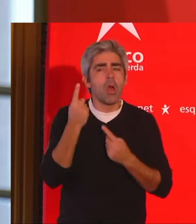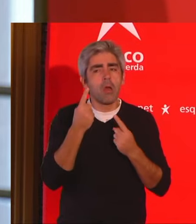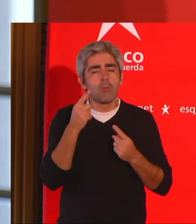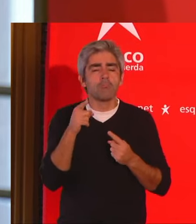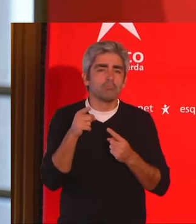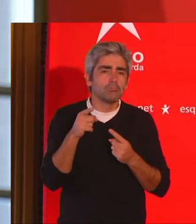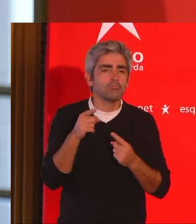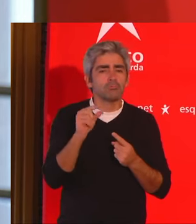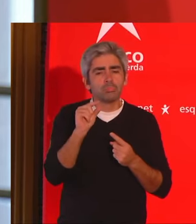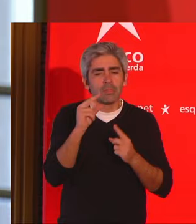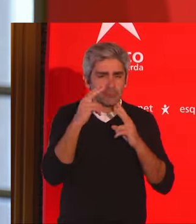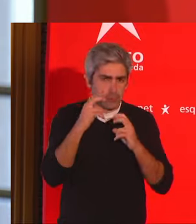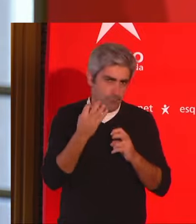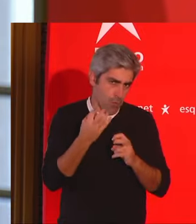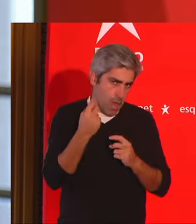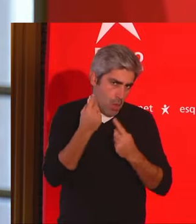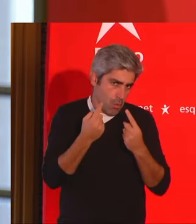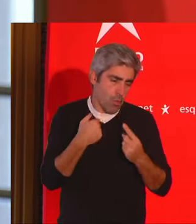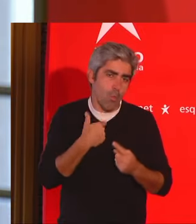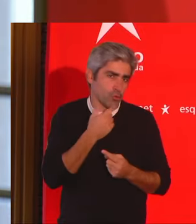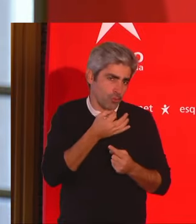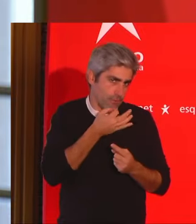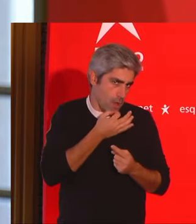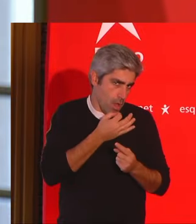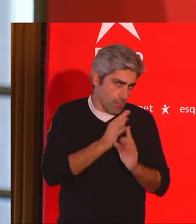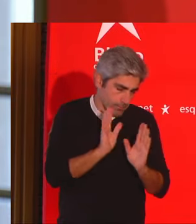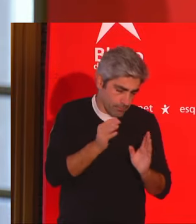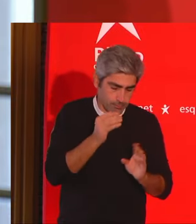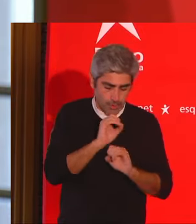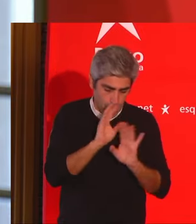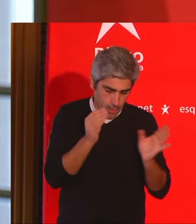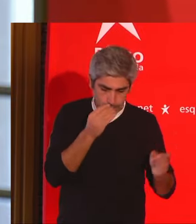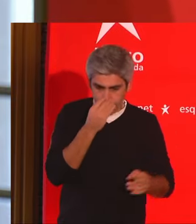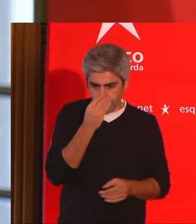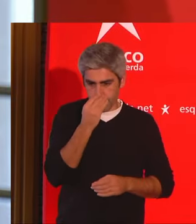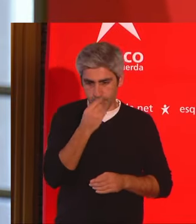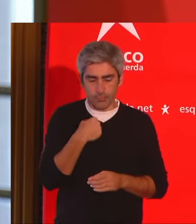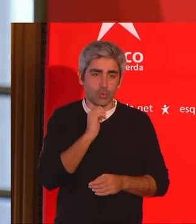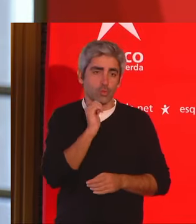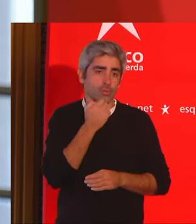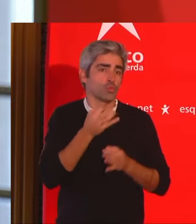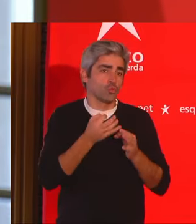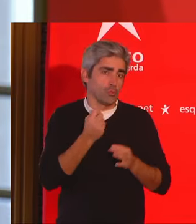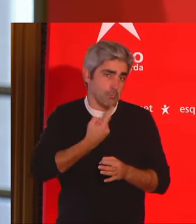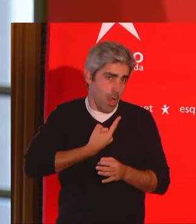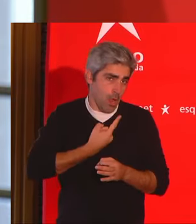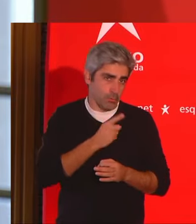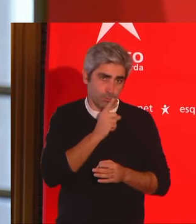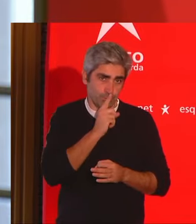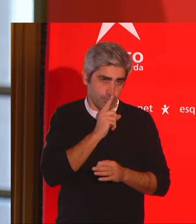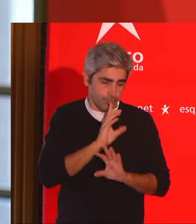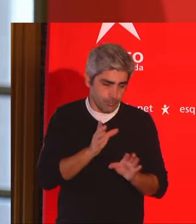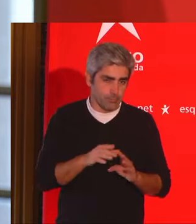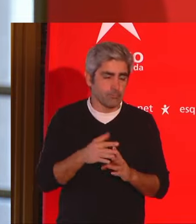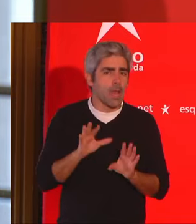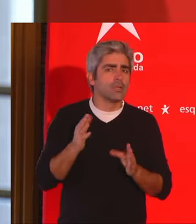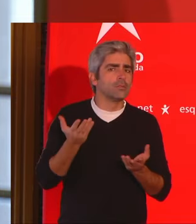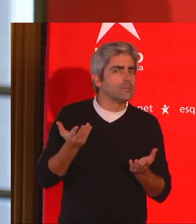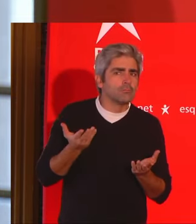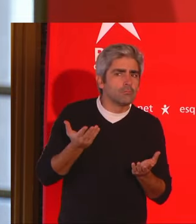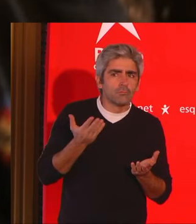pequena investigação, sobre a qual eu não posso falar, claro, estou obrigada pela Secretaria de Justiça, mas depois parou tudo outra